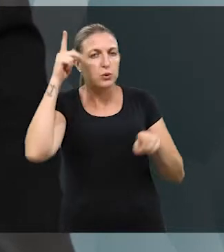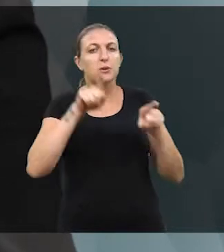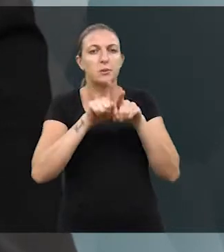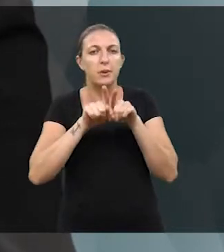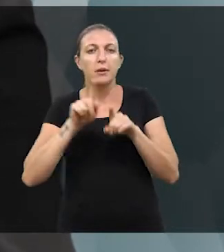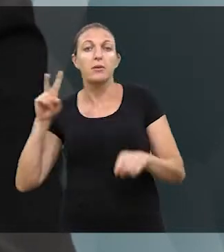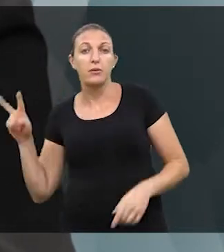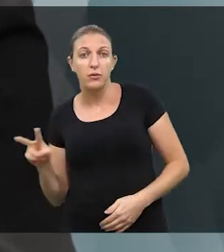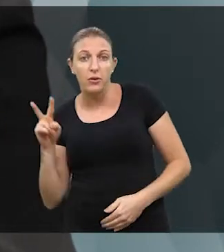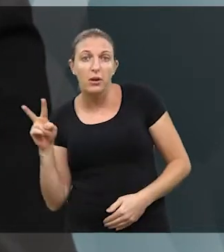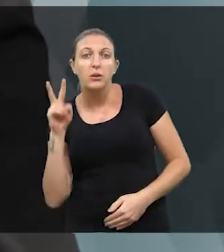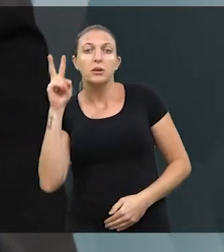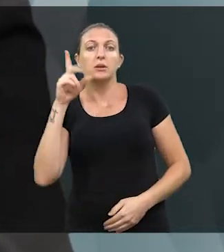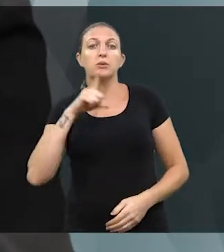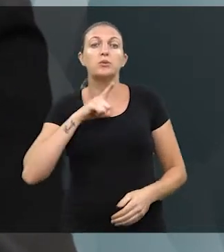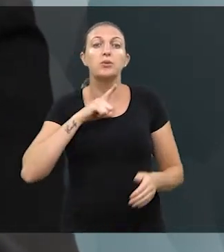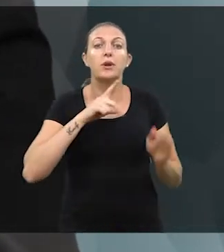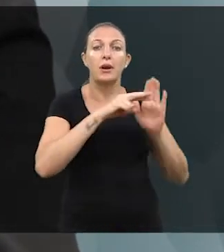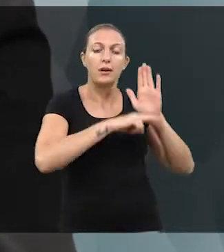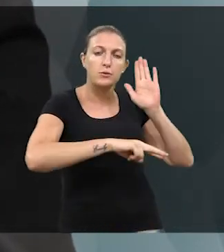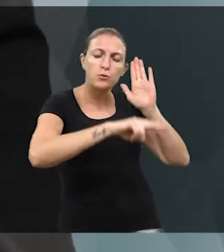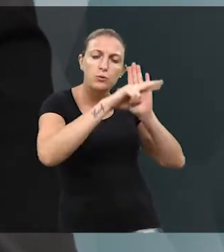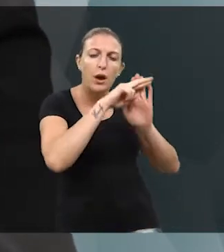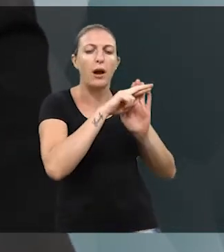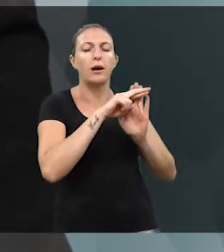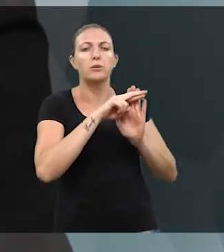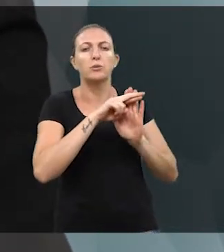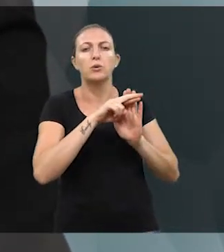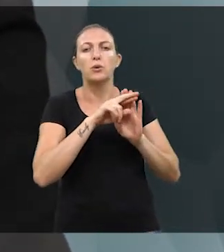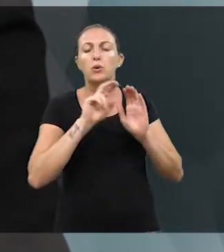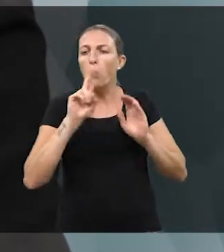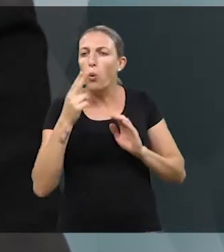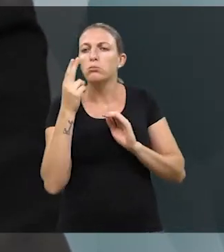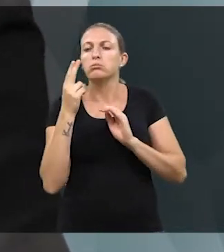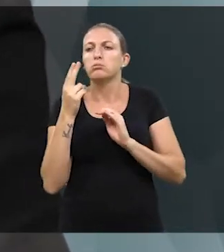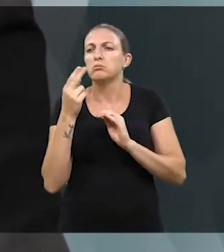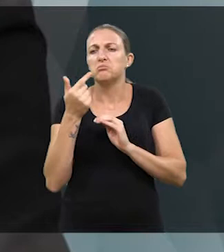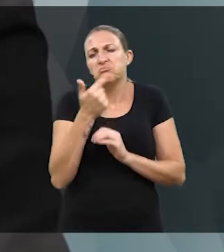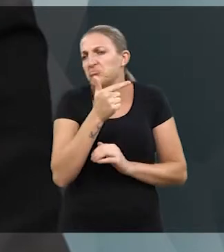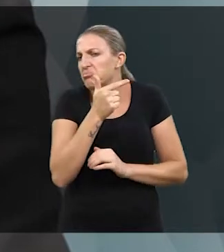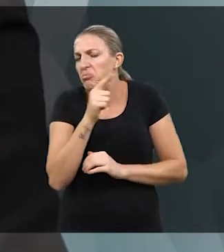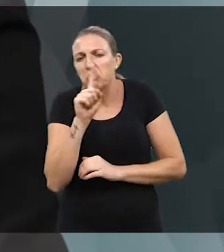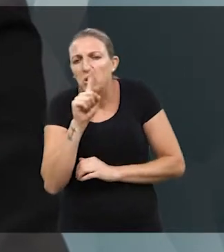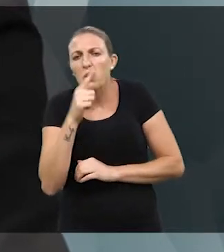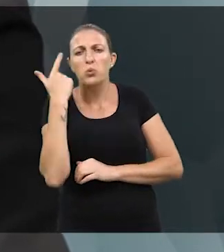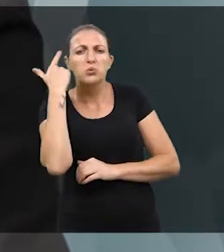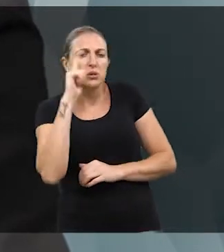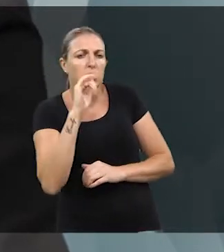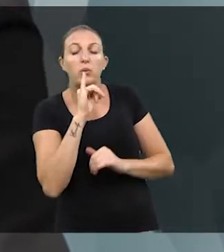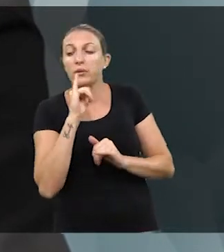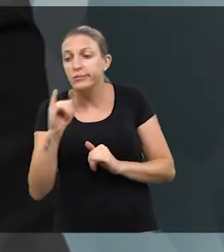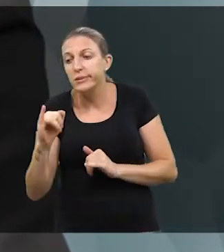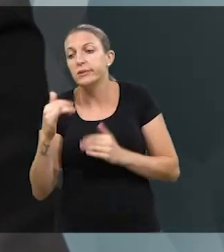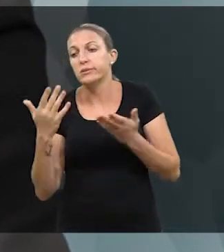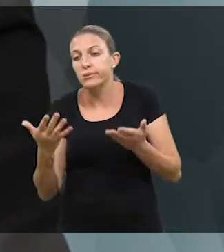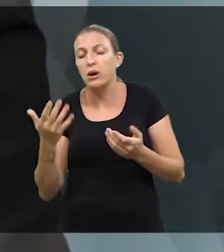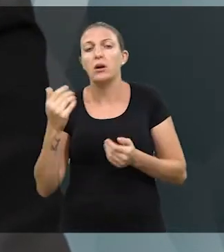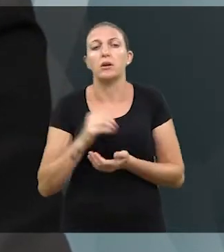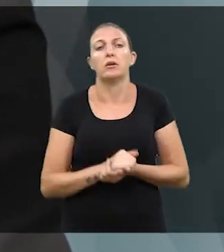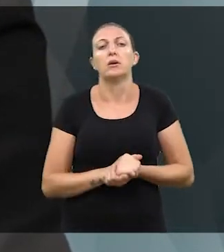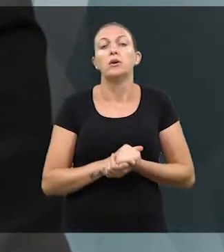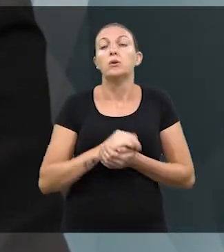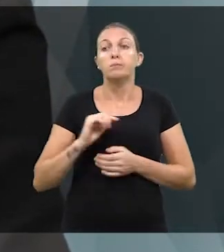dá um retorno quando você mesmo você não conseguindo você diz né então mas esses dois anos são decisivos né então nós temos